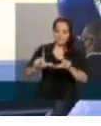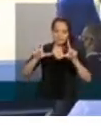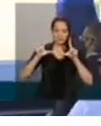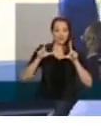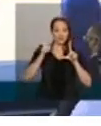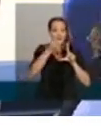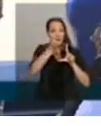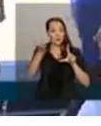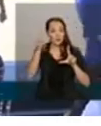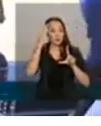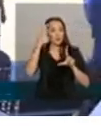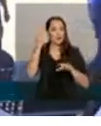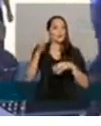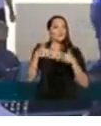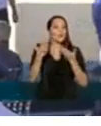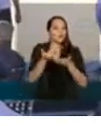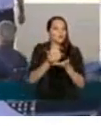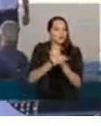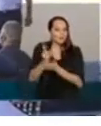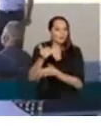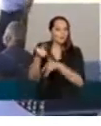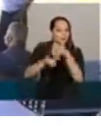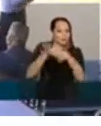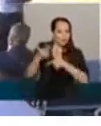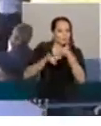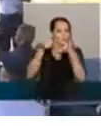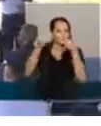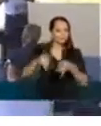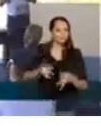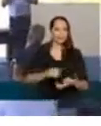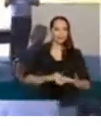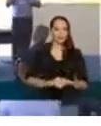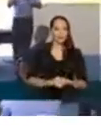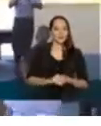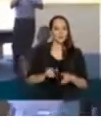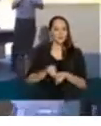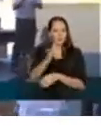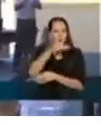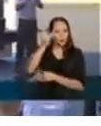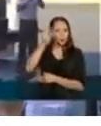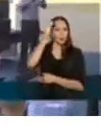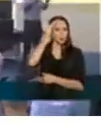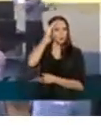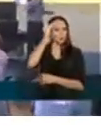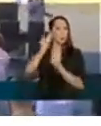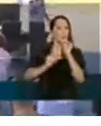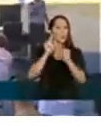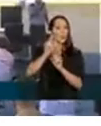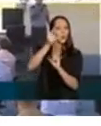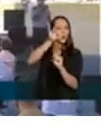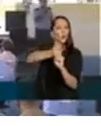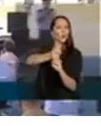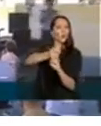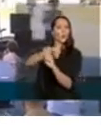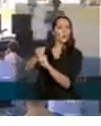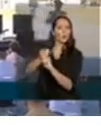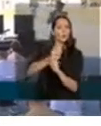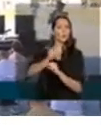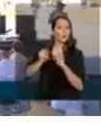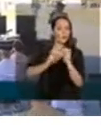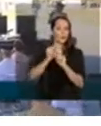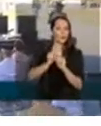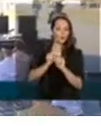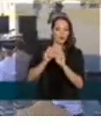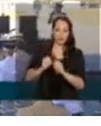ideia de quando ele começar a funcionar. Para uma melhor compreensão do que esse radar representa, nós repetimos aqui